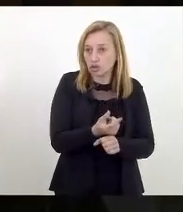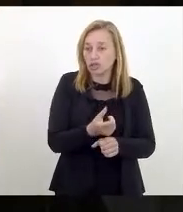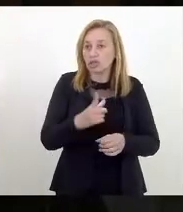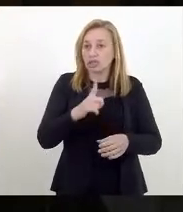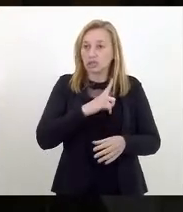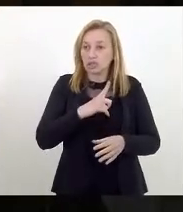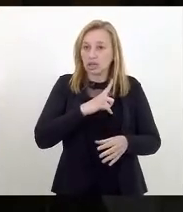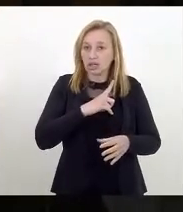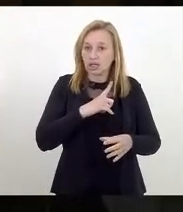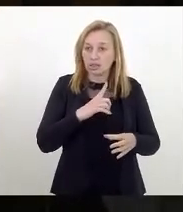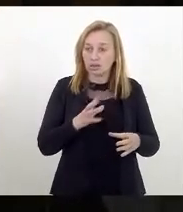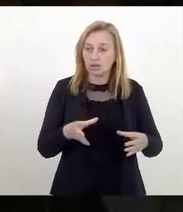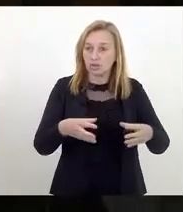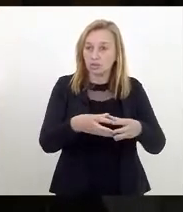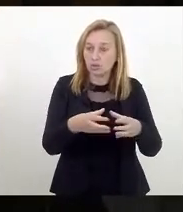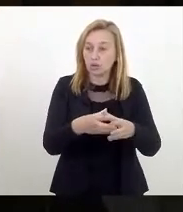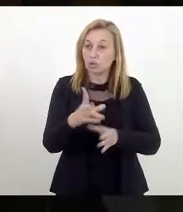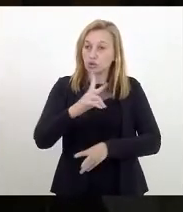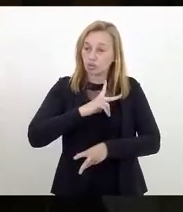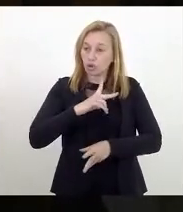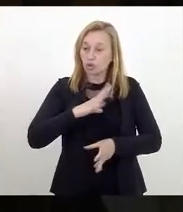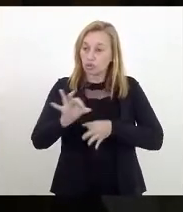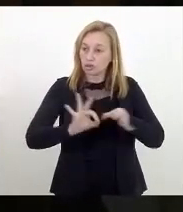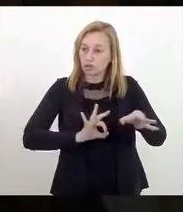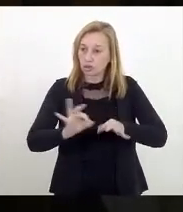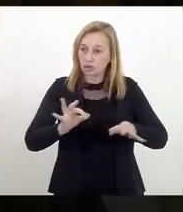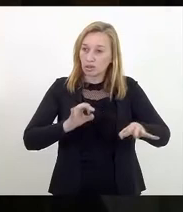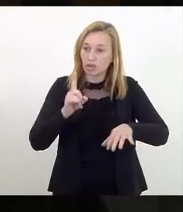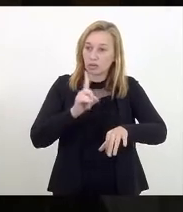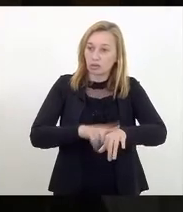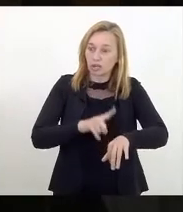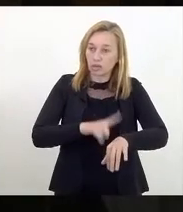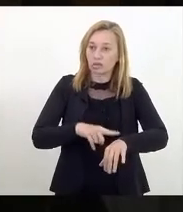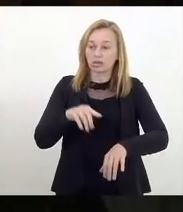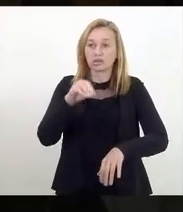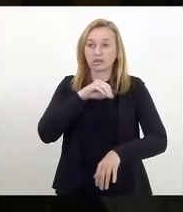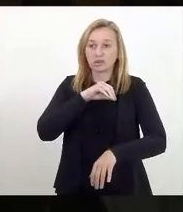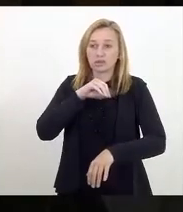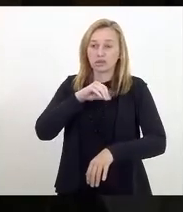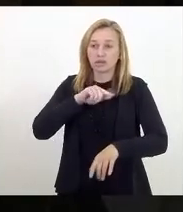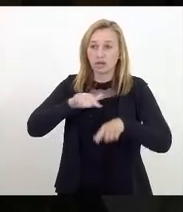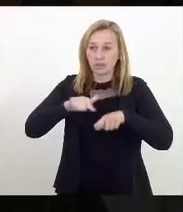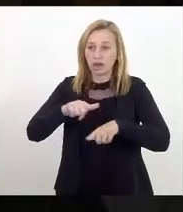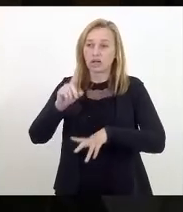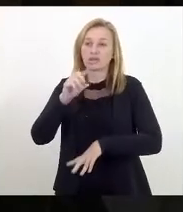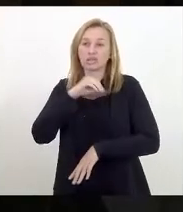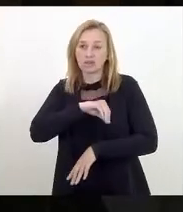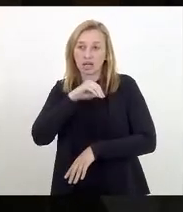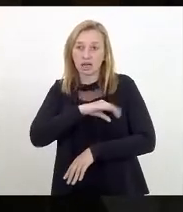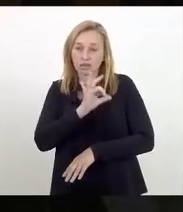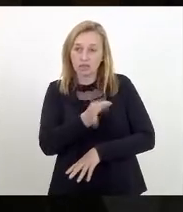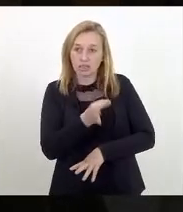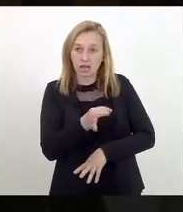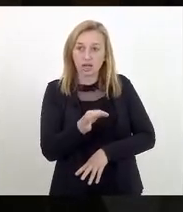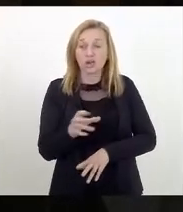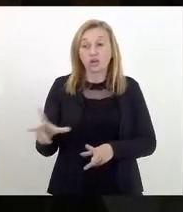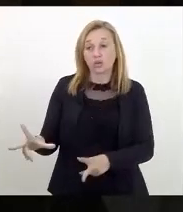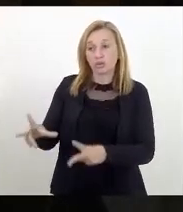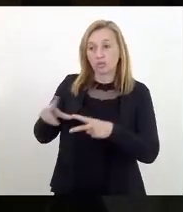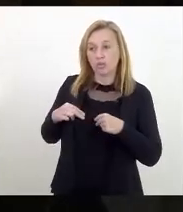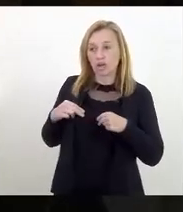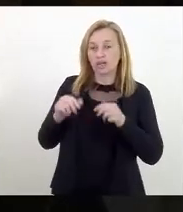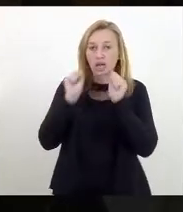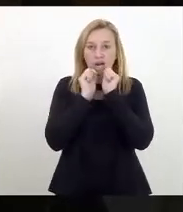quadros próprios e os seus planos de cargos e salários específicos. Então, no mérito, a Assembleia